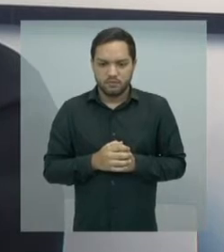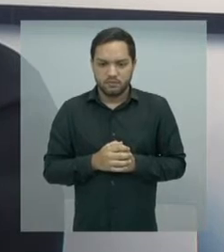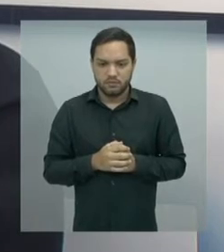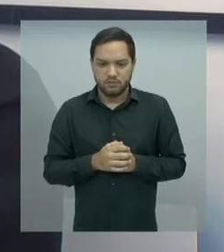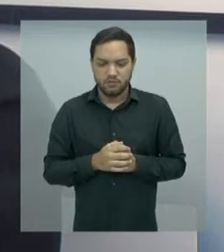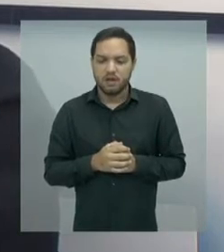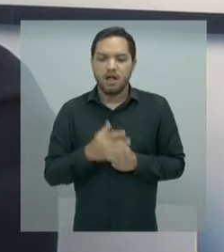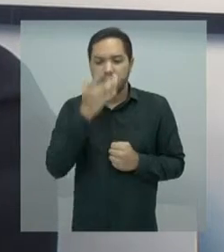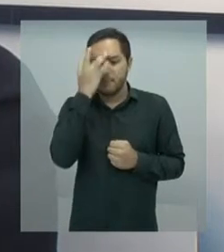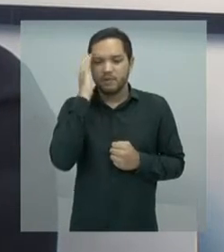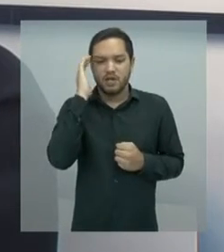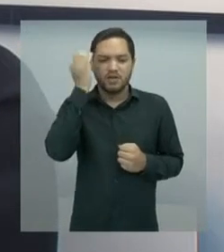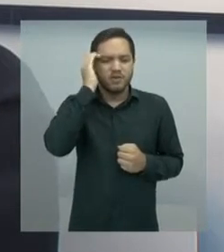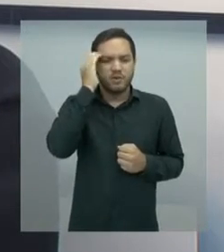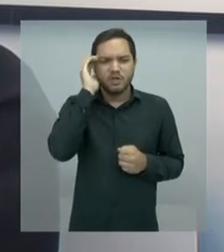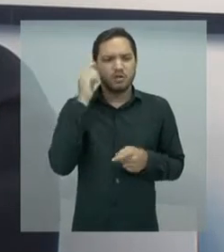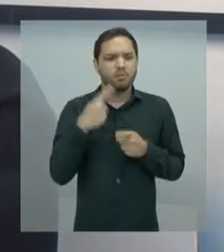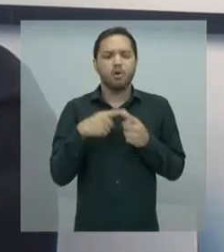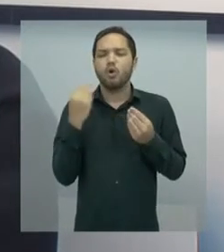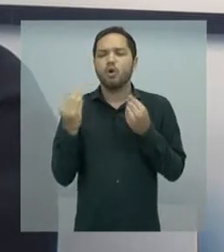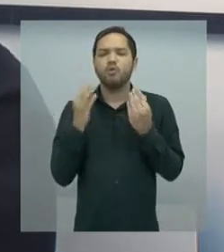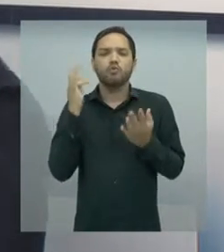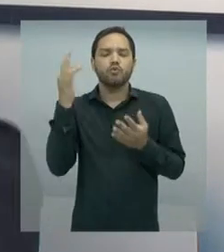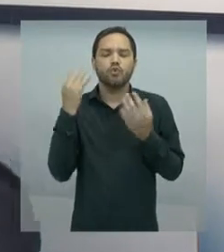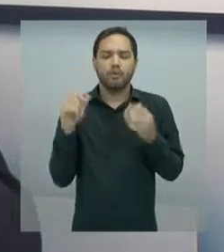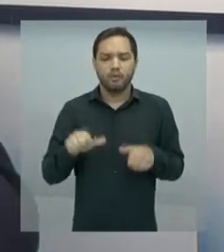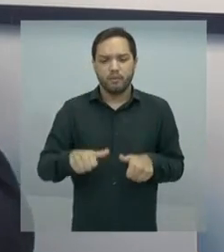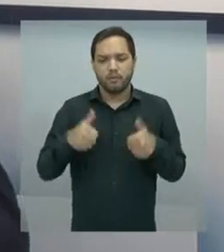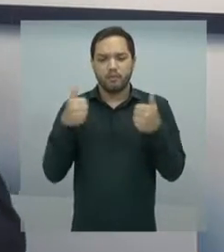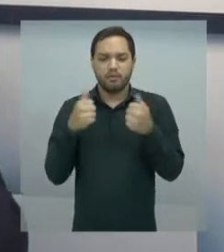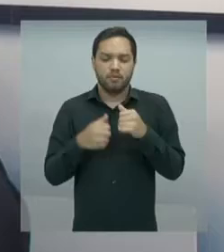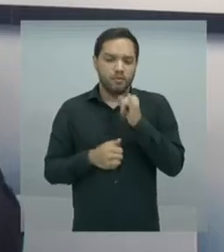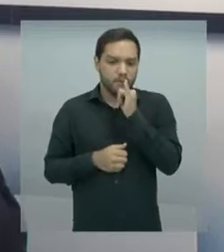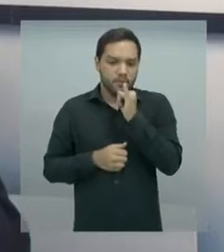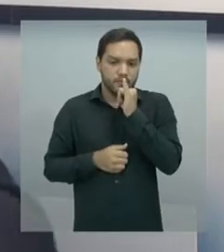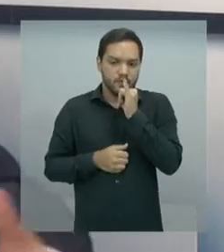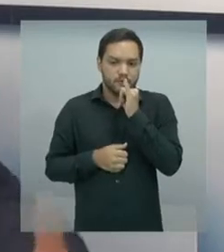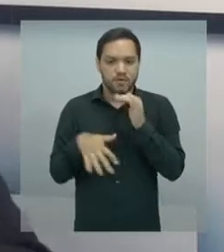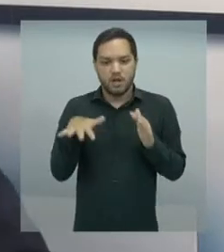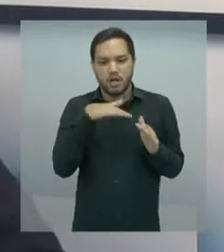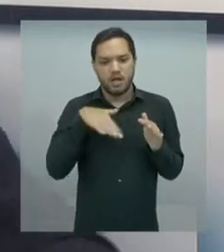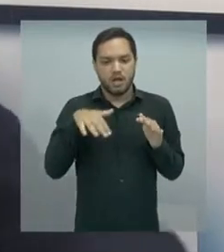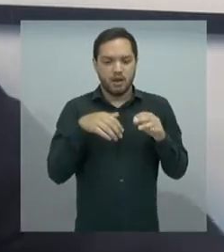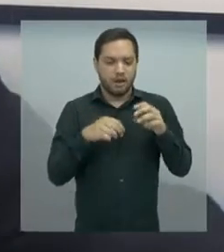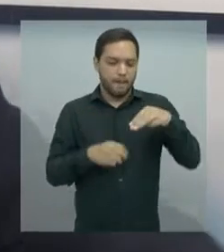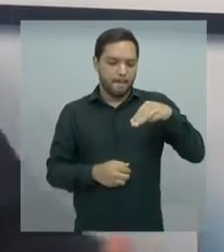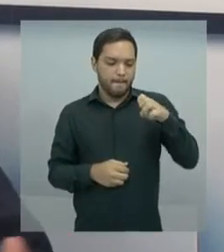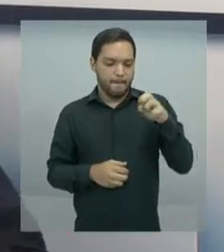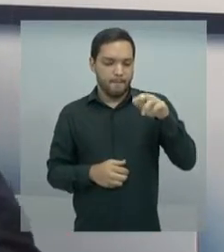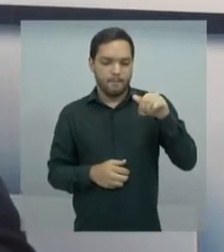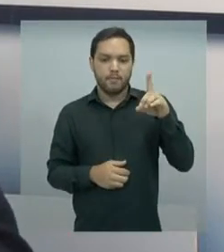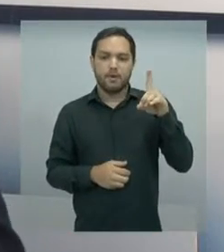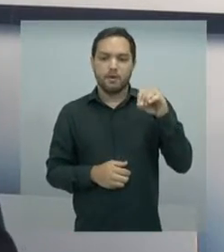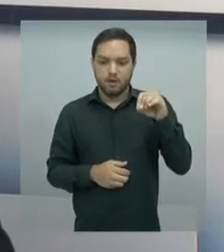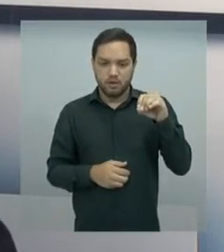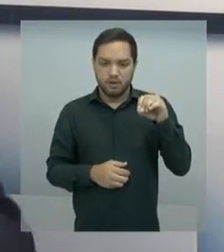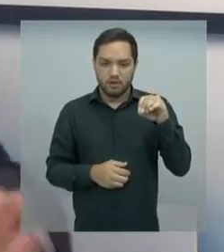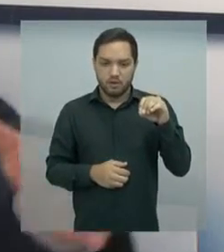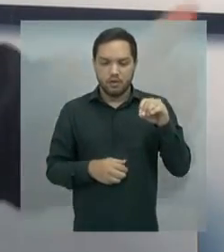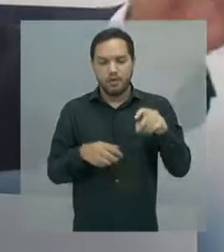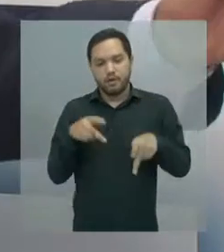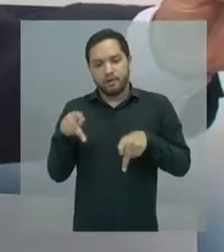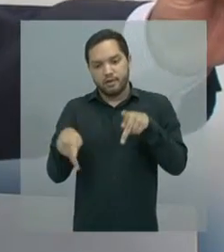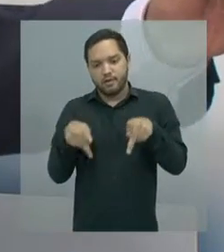para o país, né? Algumas coisas é importante em relação ao mercado, então se coloca. O que é importante em relação à população se